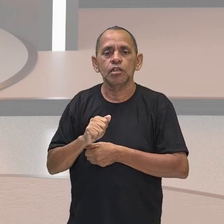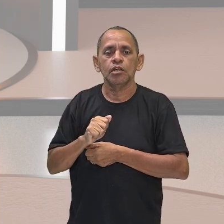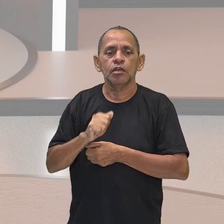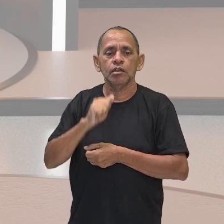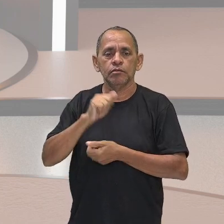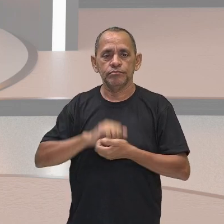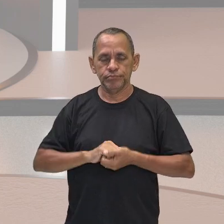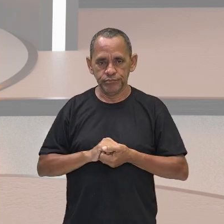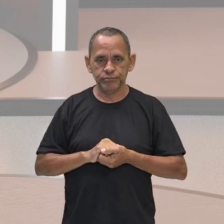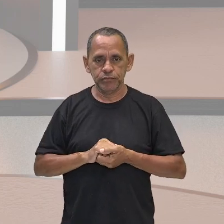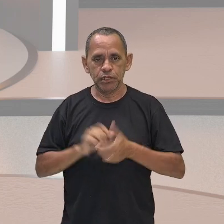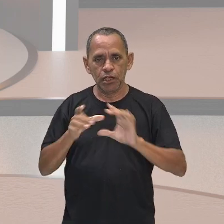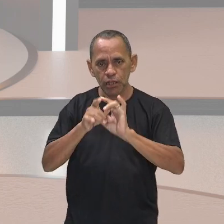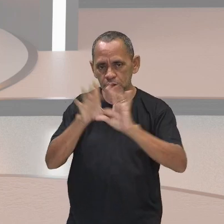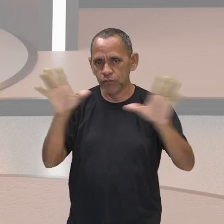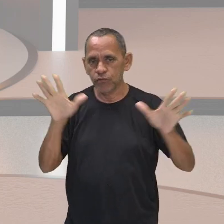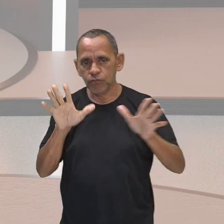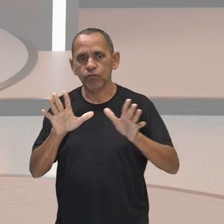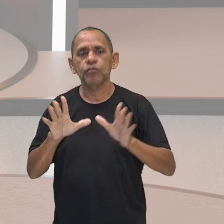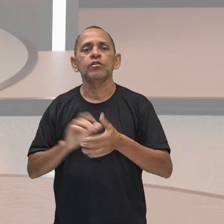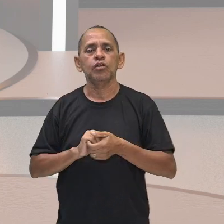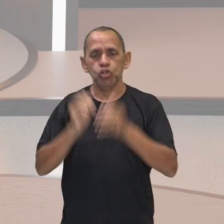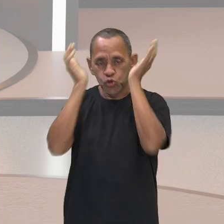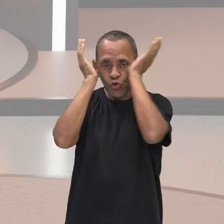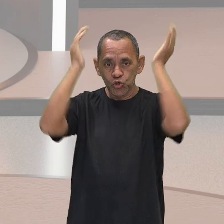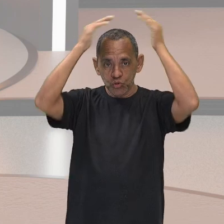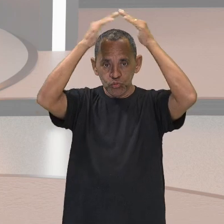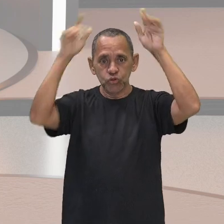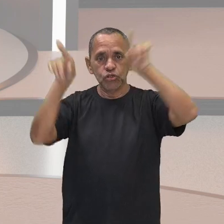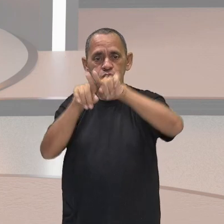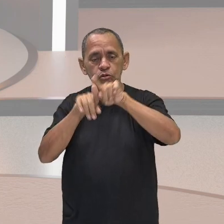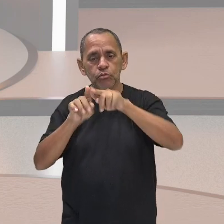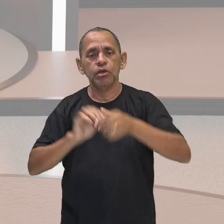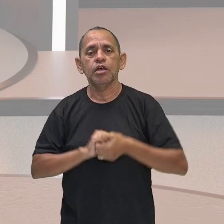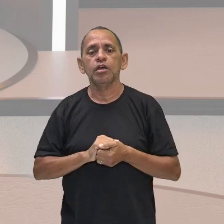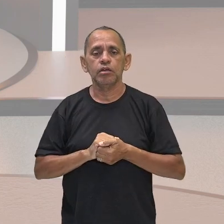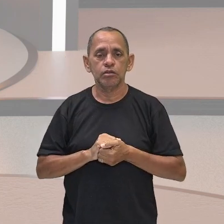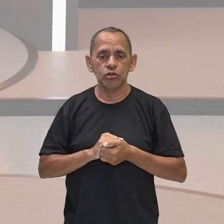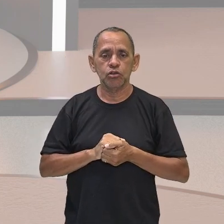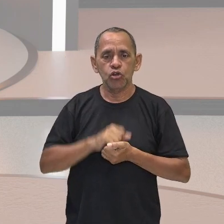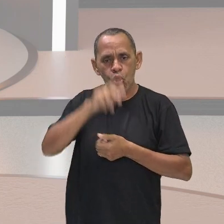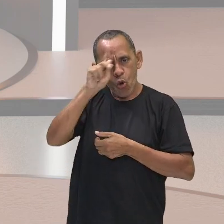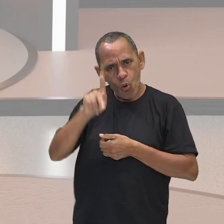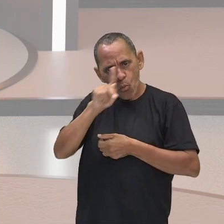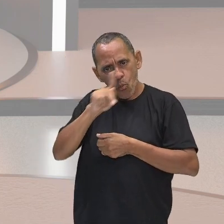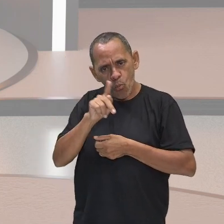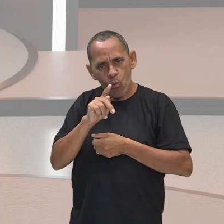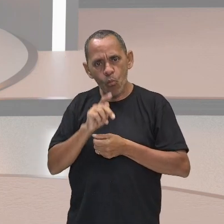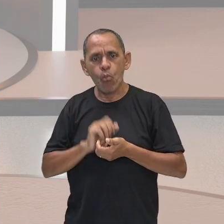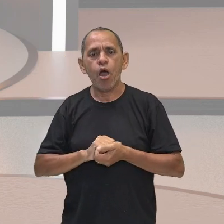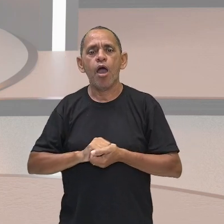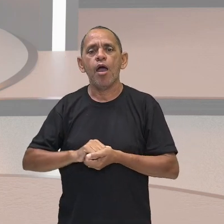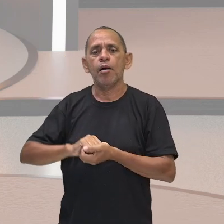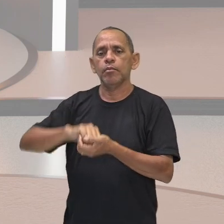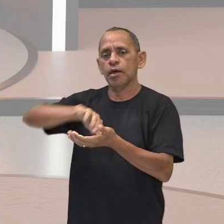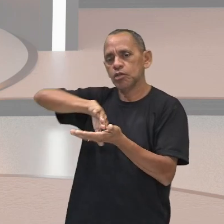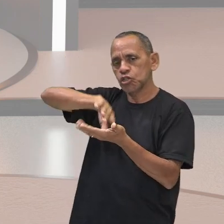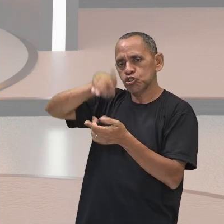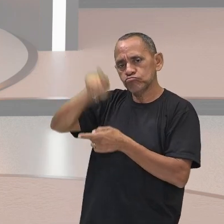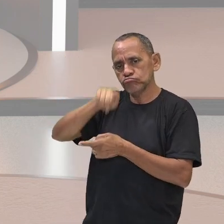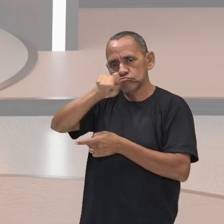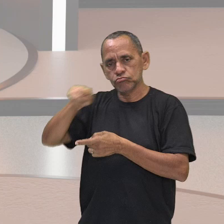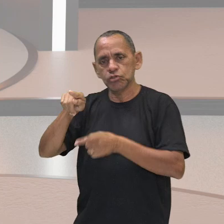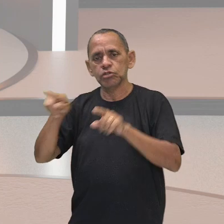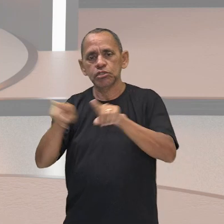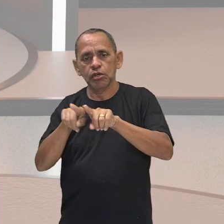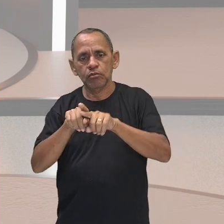cumprido 1 ano de prisão, tá? E o Papa, então, suspendeu as punições dadas às irmandades de Olinda e do Pará. No entanto,